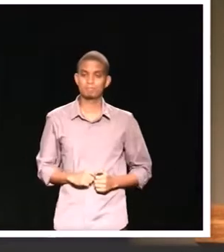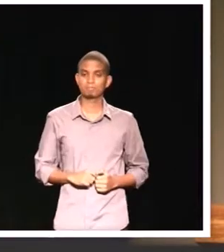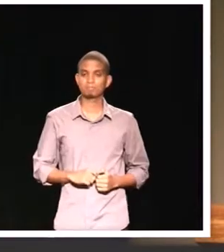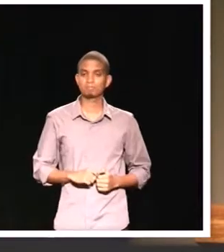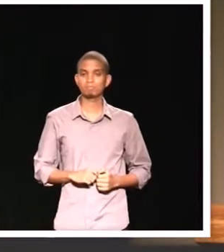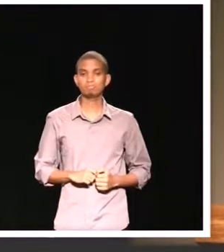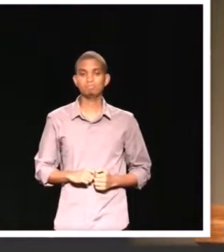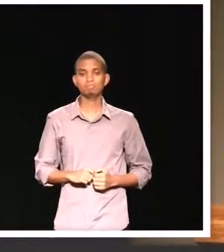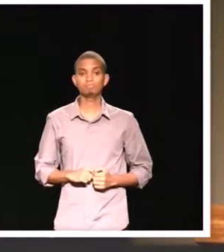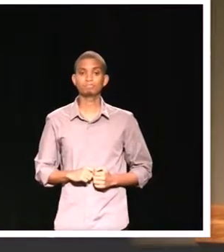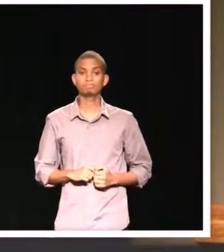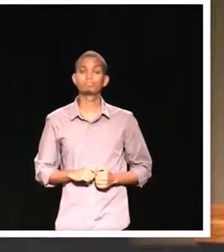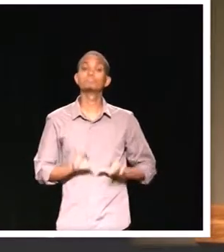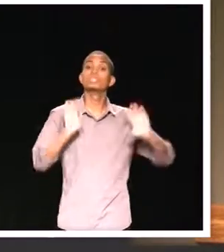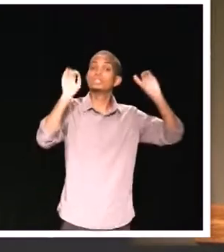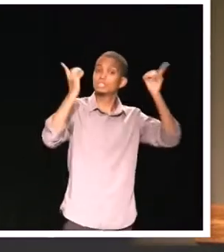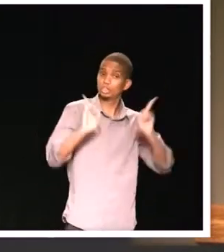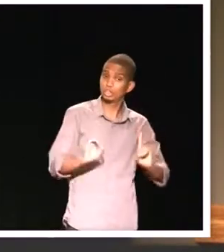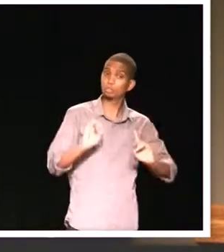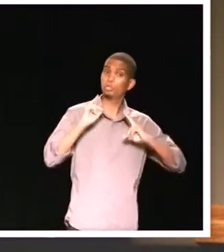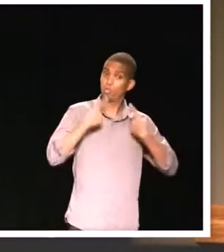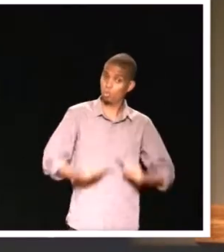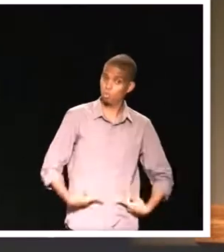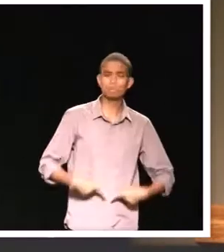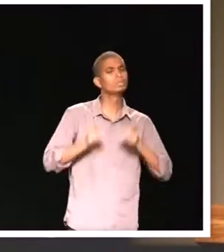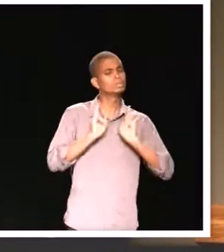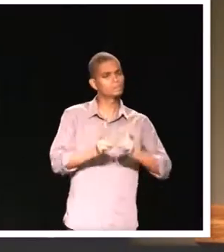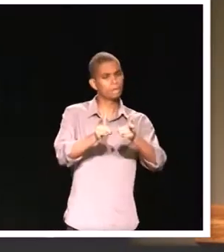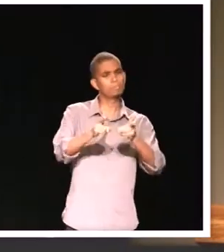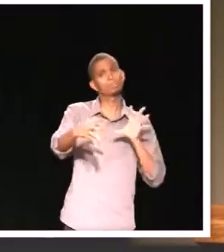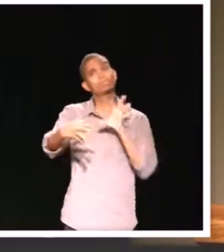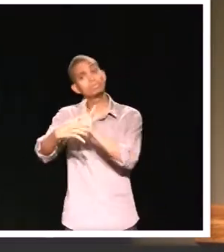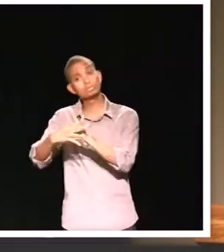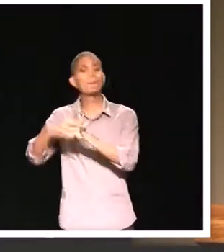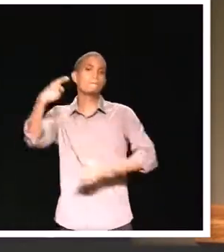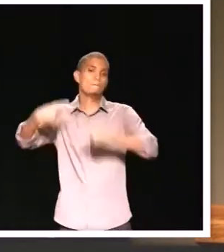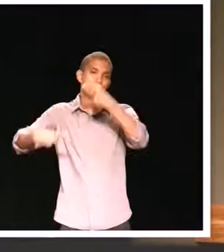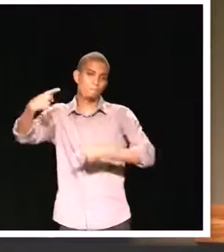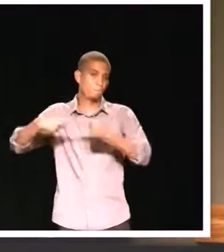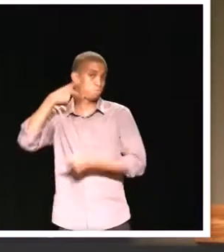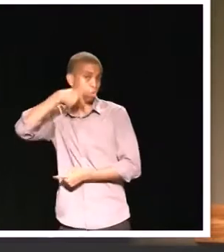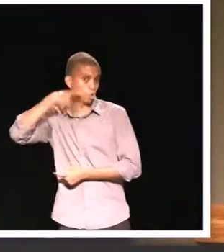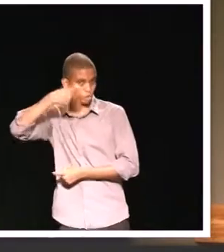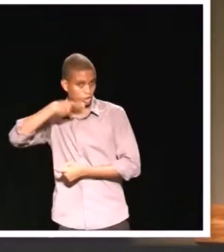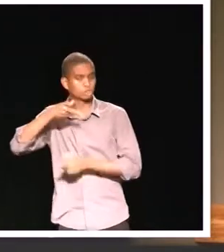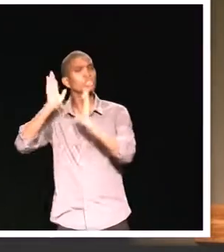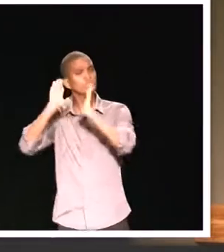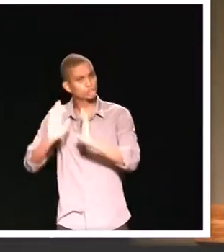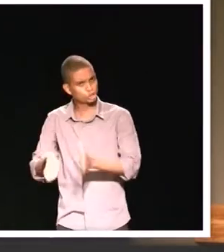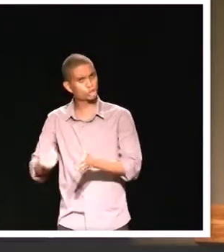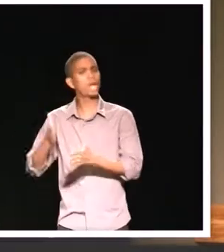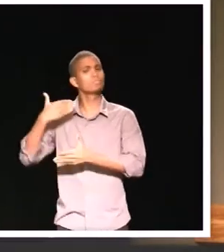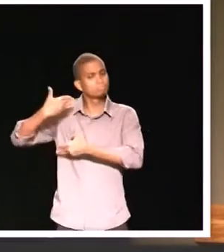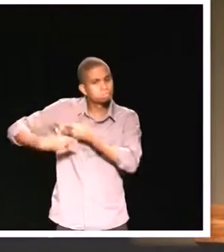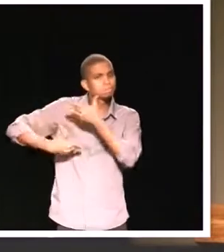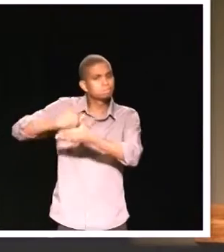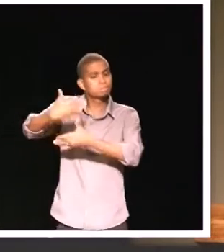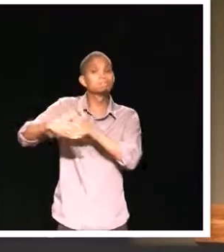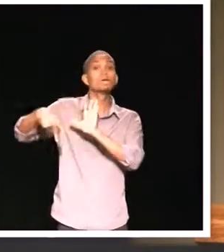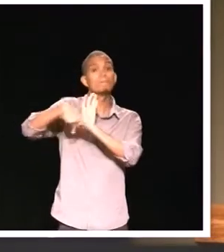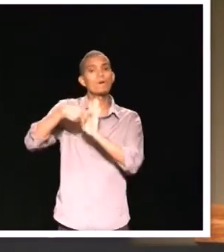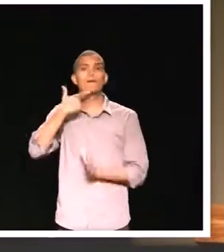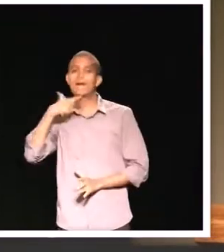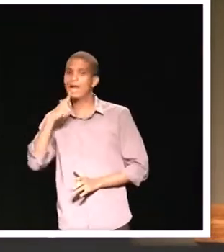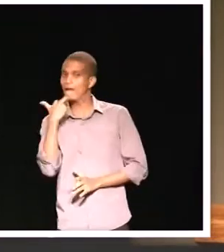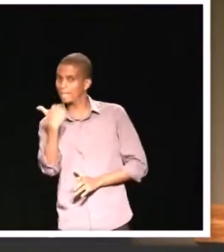Os direitos humanos, então, estão sempre ligados às políticas que foram estabelecidas para as